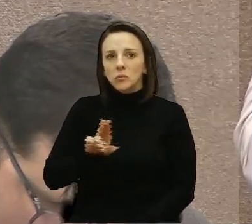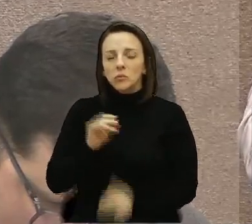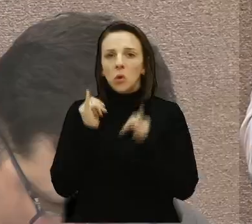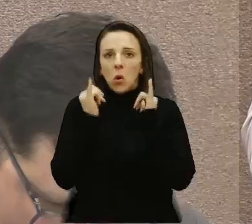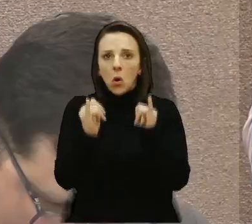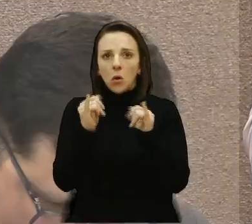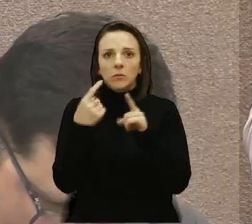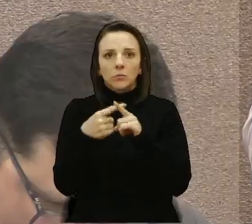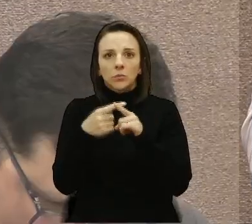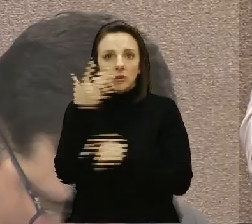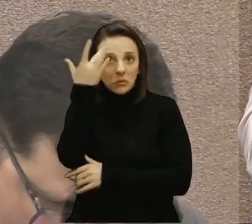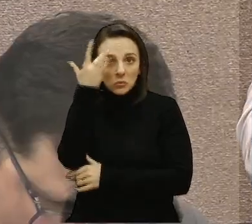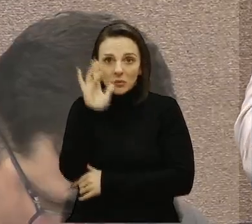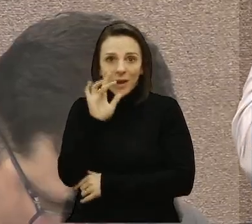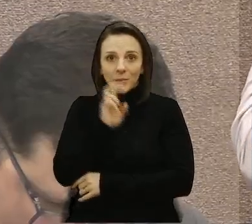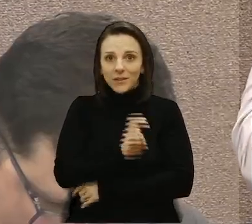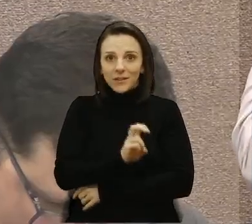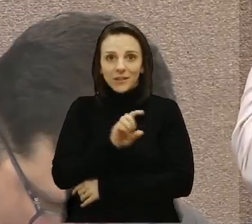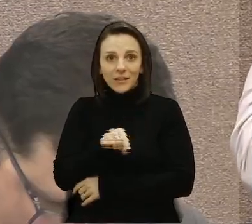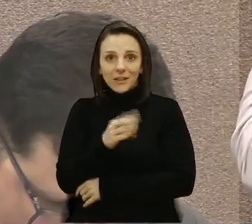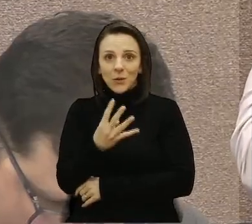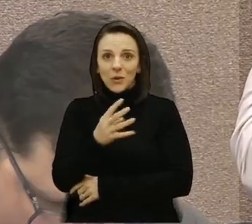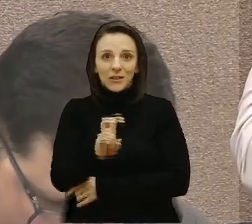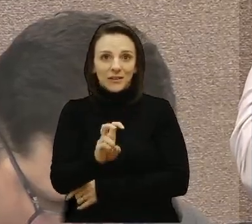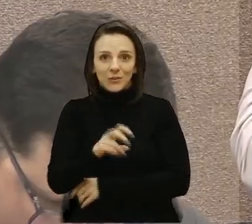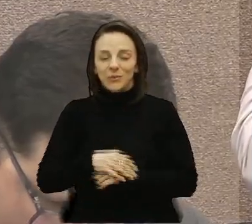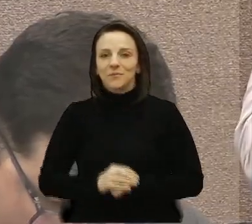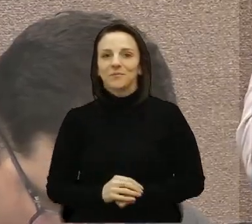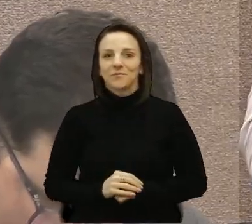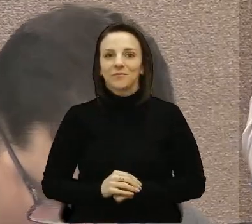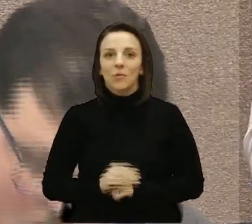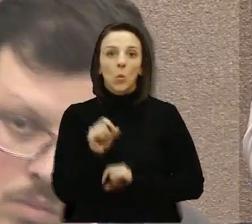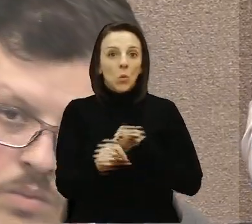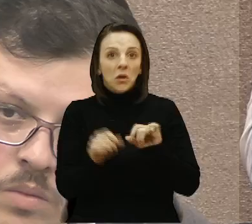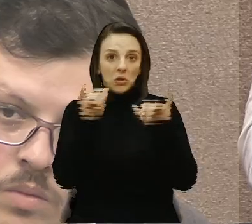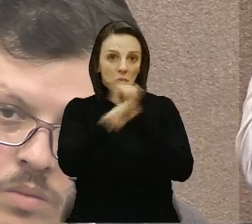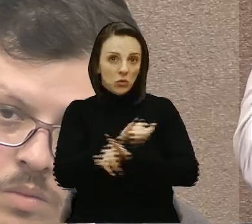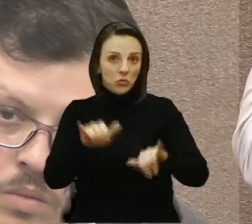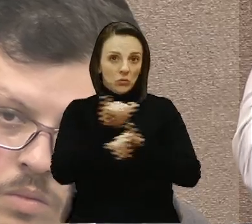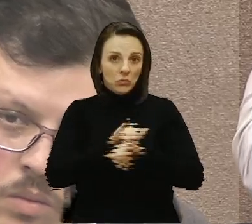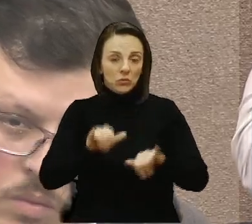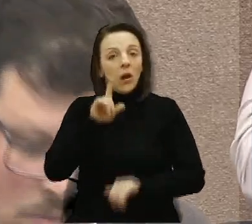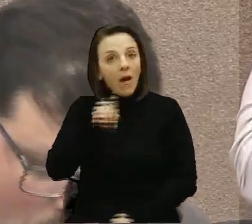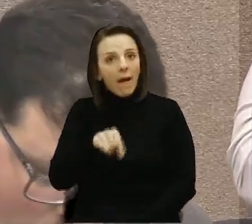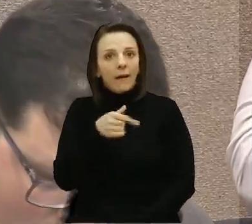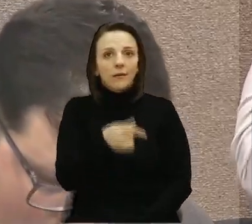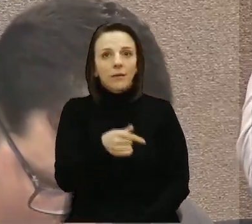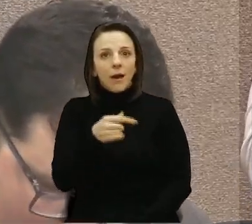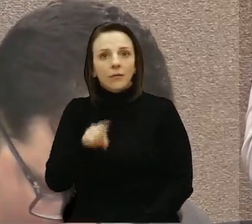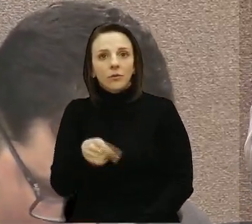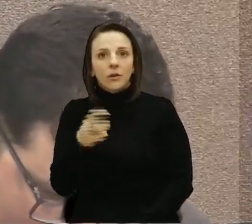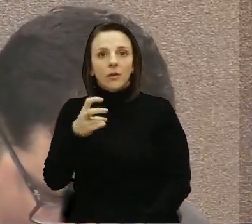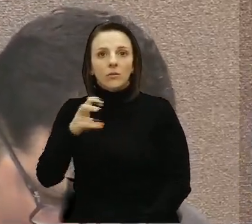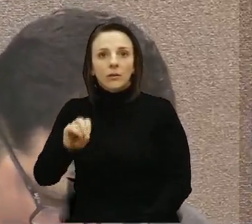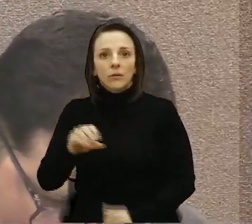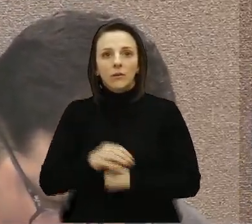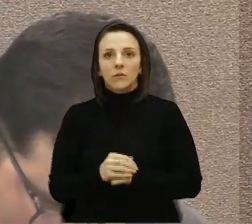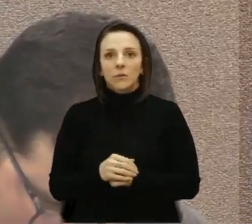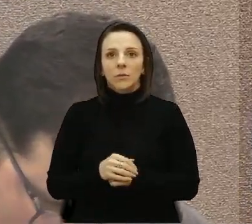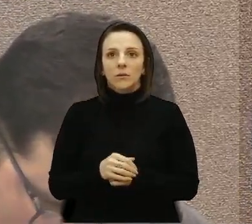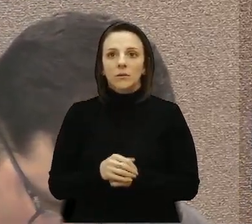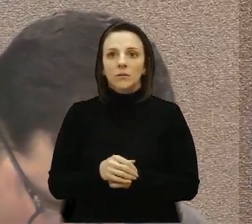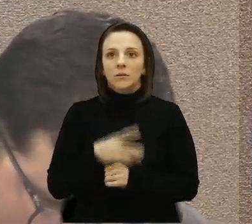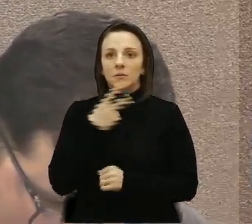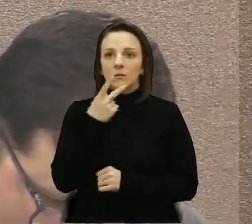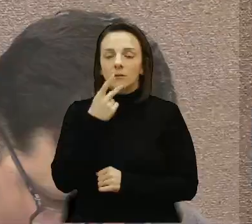que é R$ 5,45. O que é divulgado é R$ 7,50. Então, por que nós